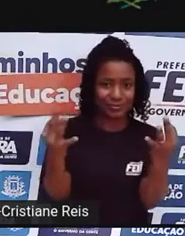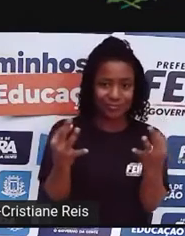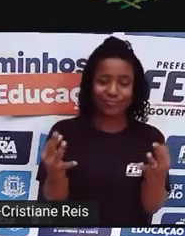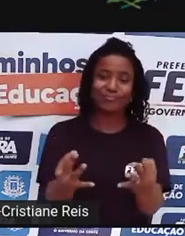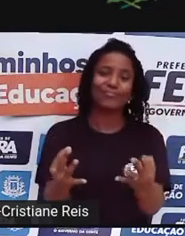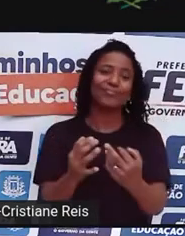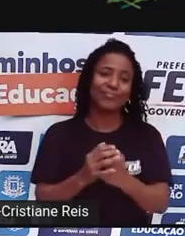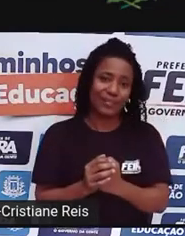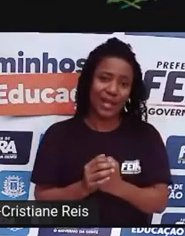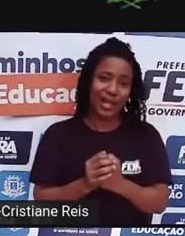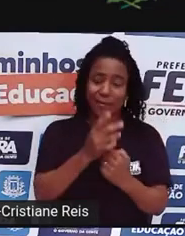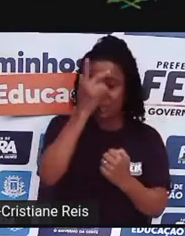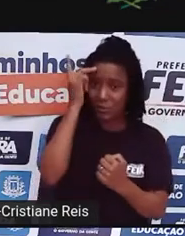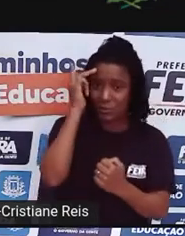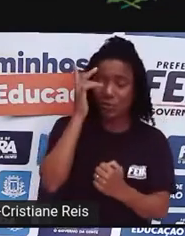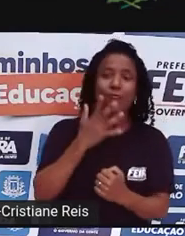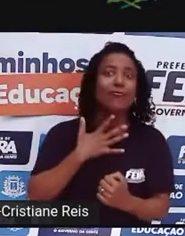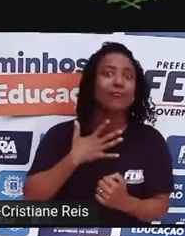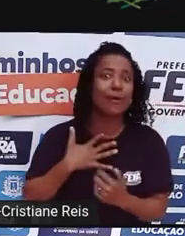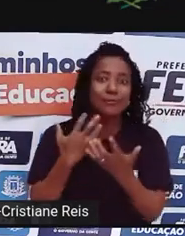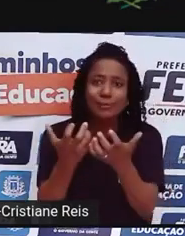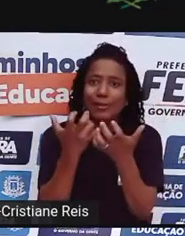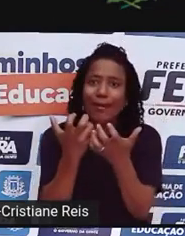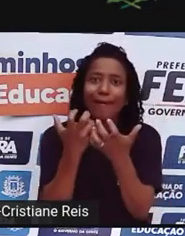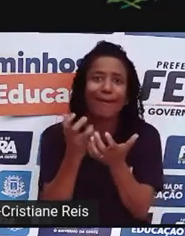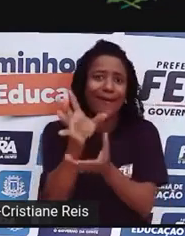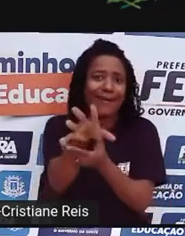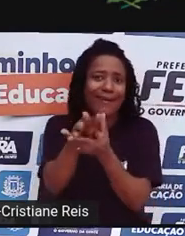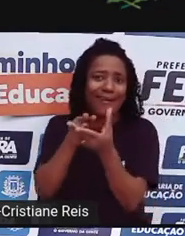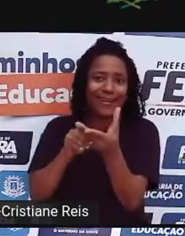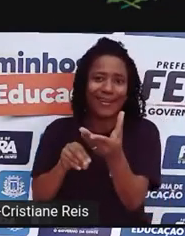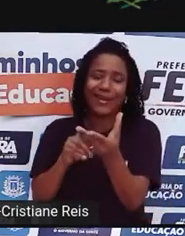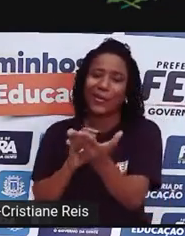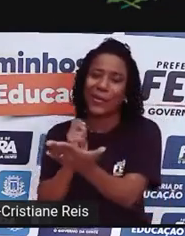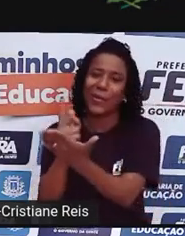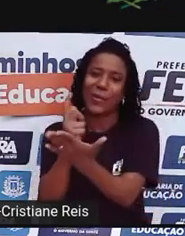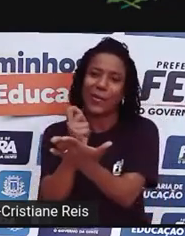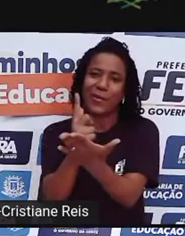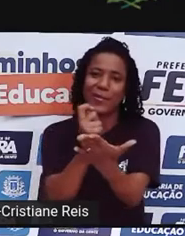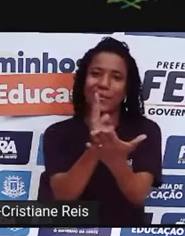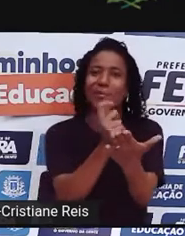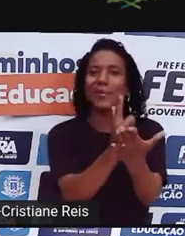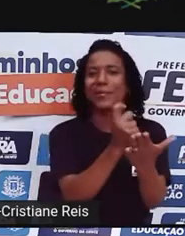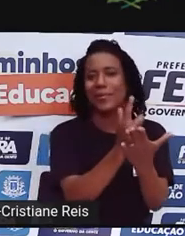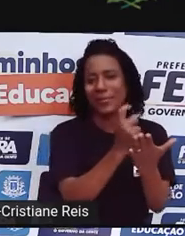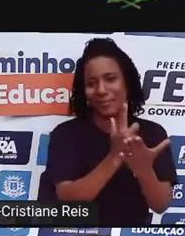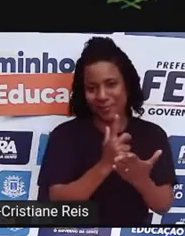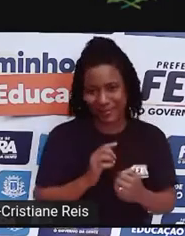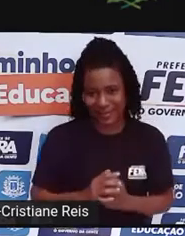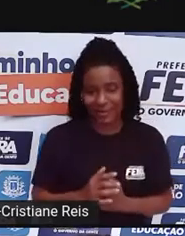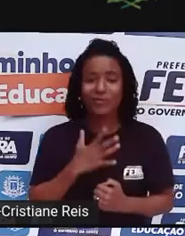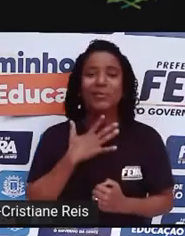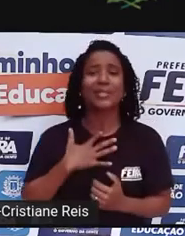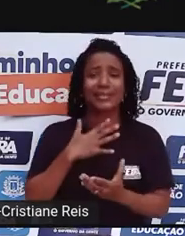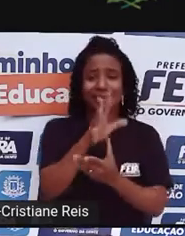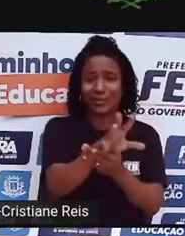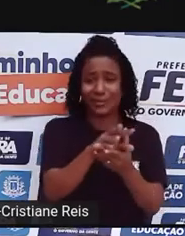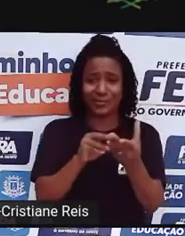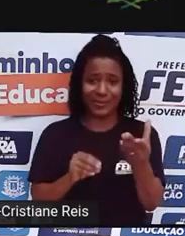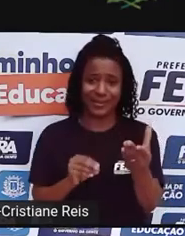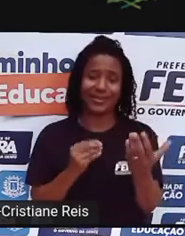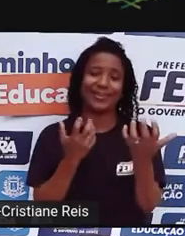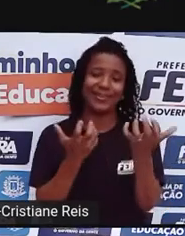as pessoas acabam consumindo esses produtos, né, consumindo essa mídia e tentam reproduzir também esse padrão de